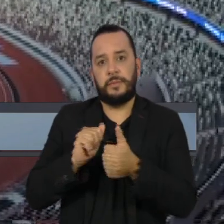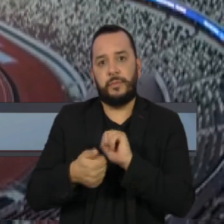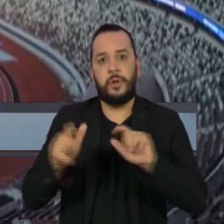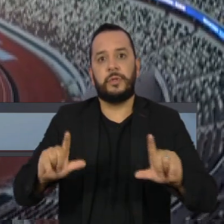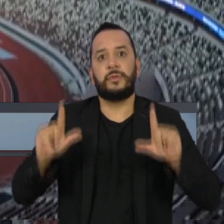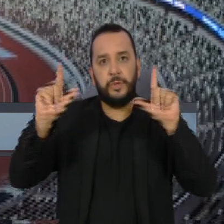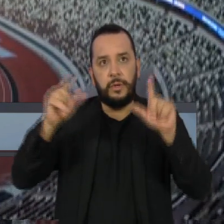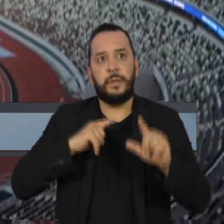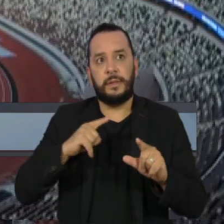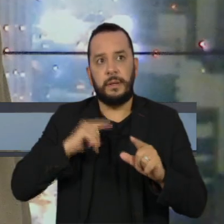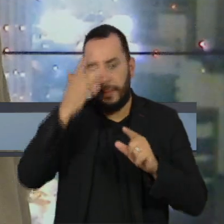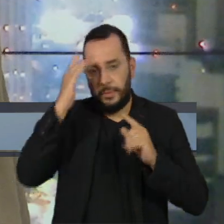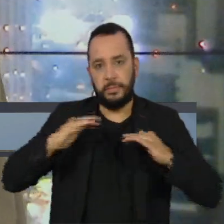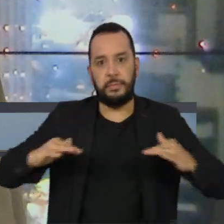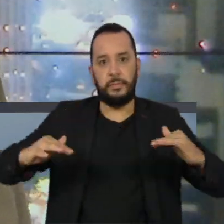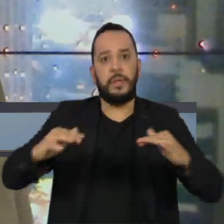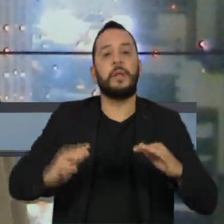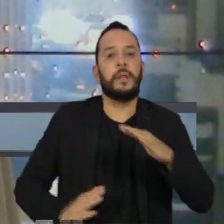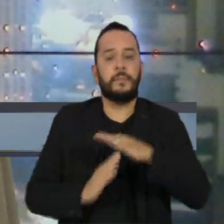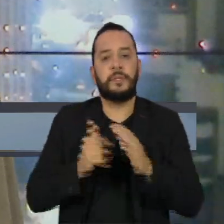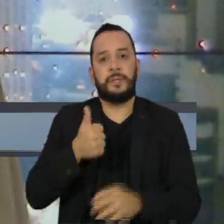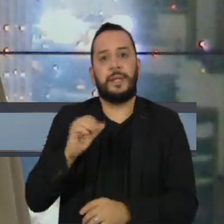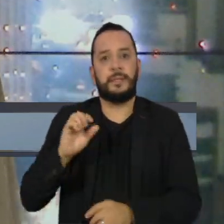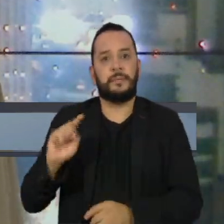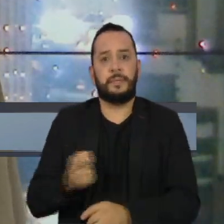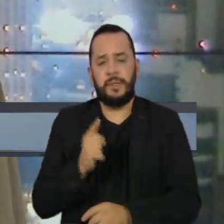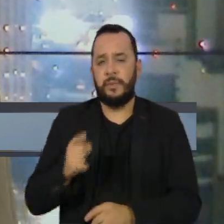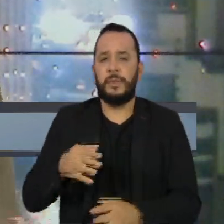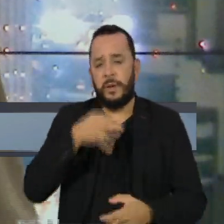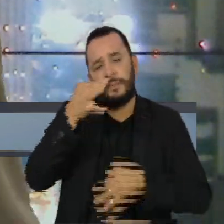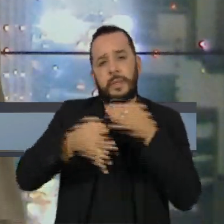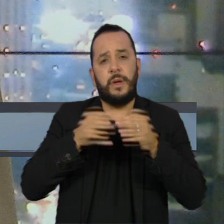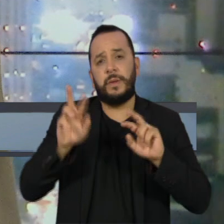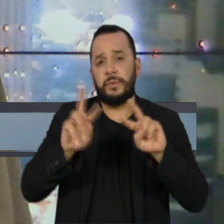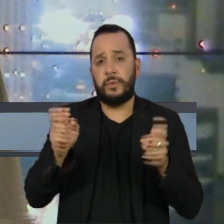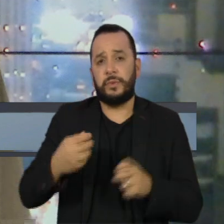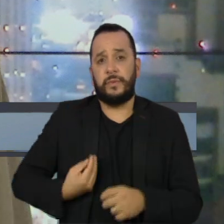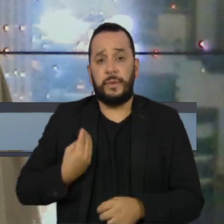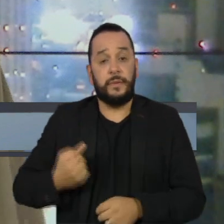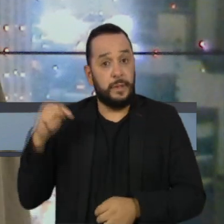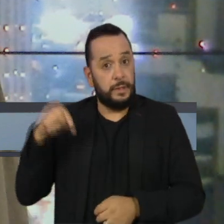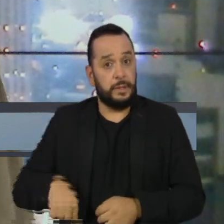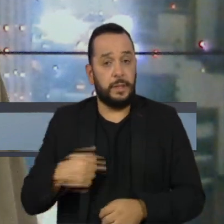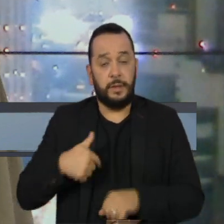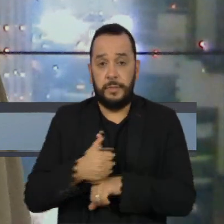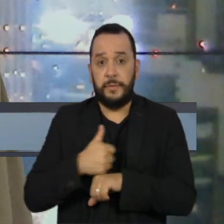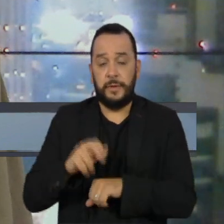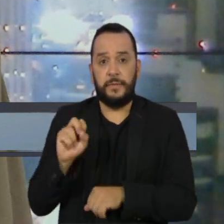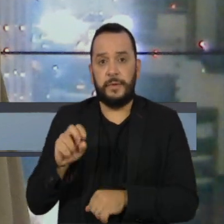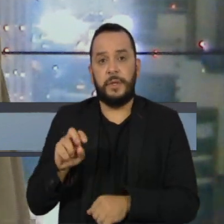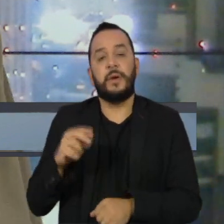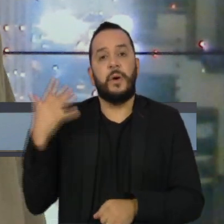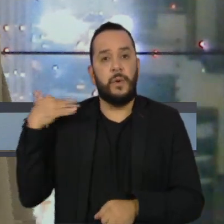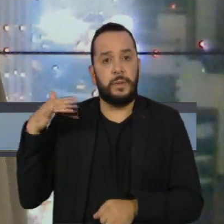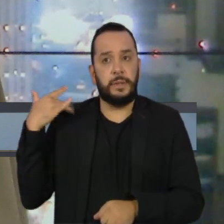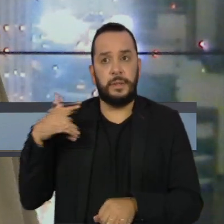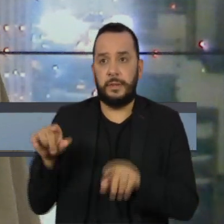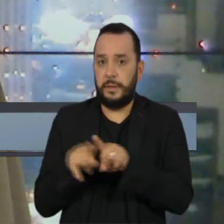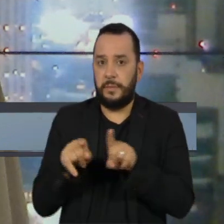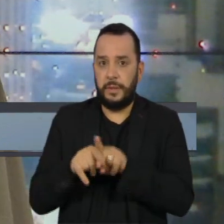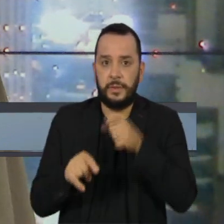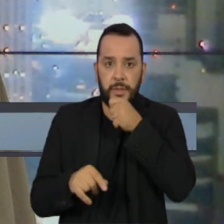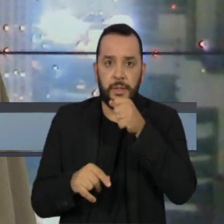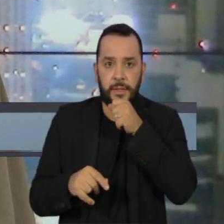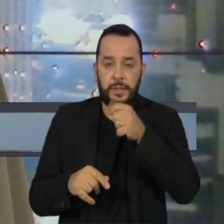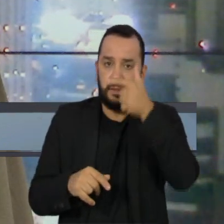e limite de 10 mil por sede para comentar esses e outros assuntos eu recebo na bancada a infectologista Rosana richtmann e o